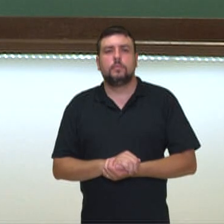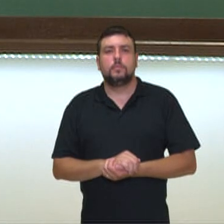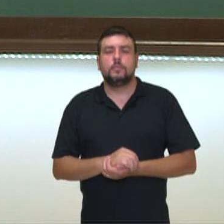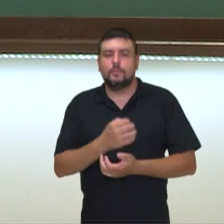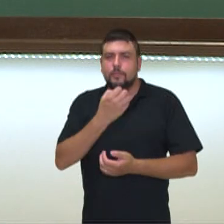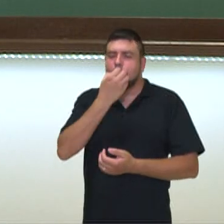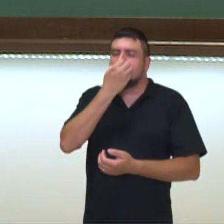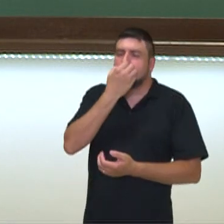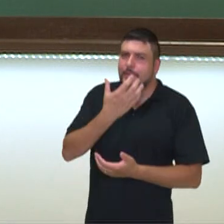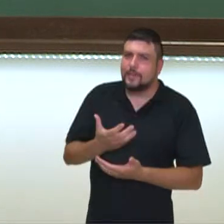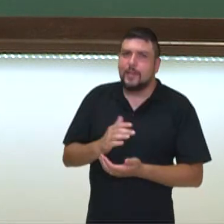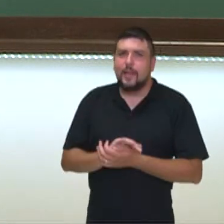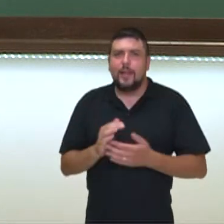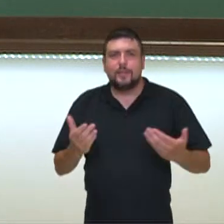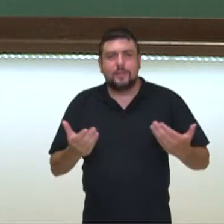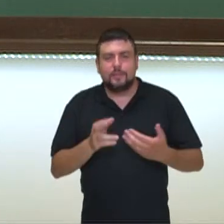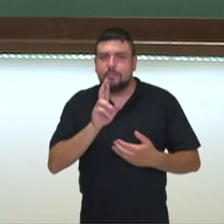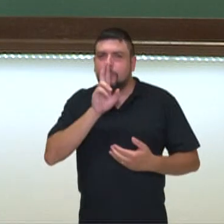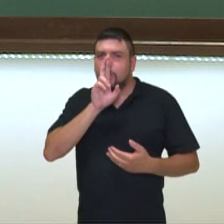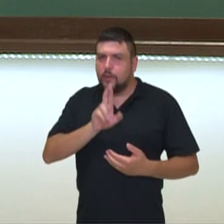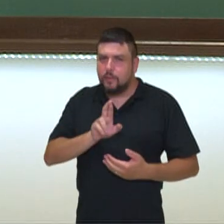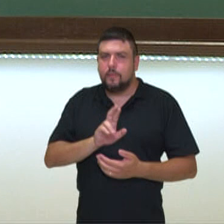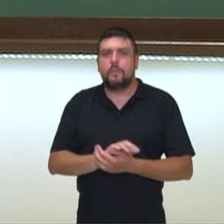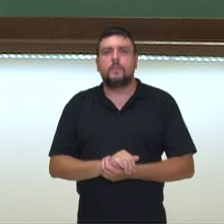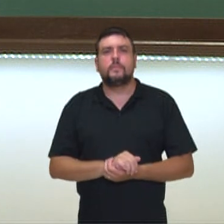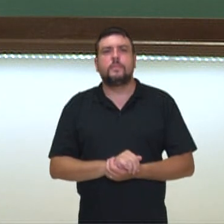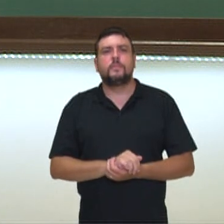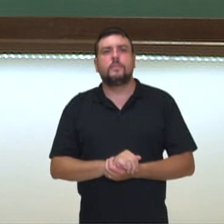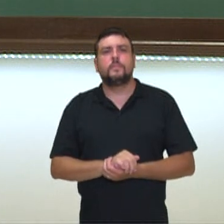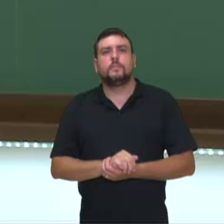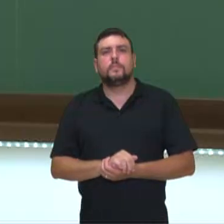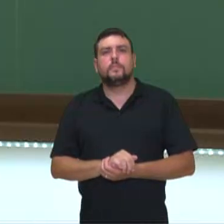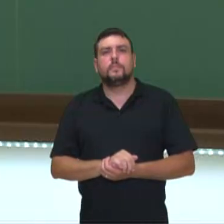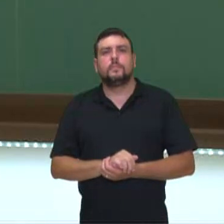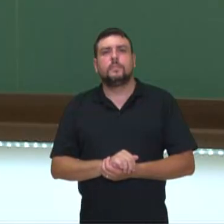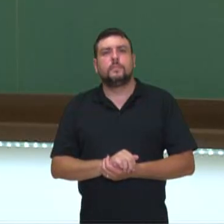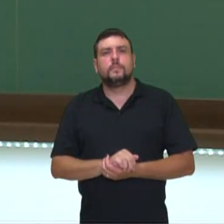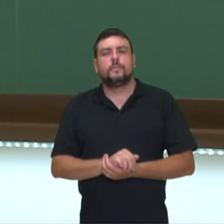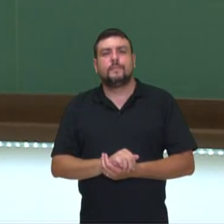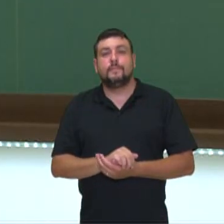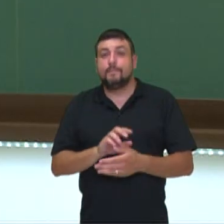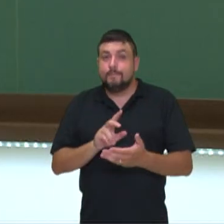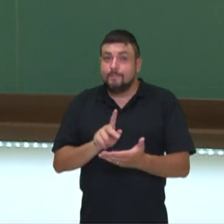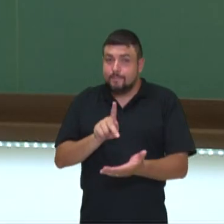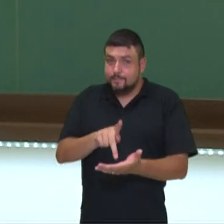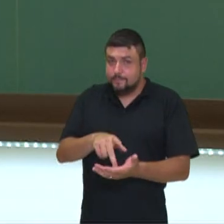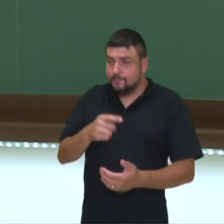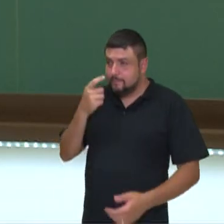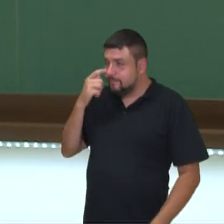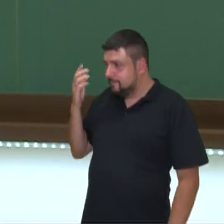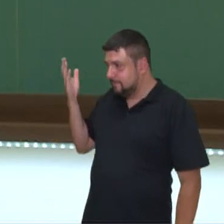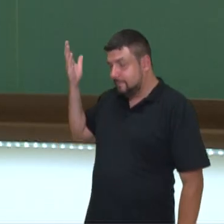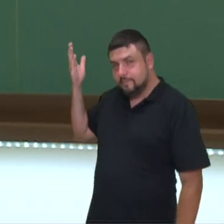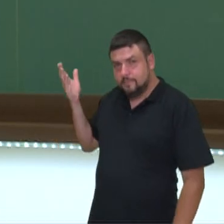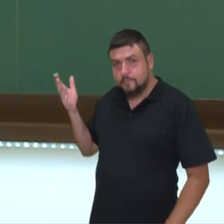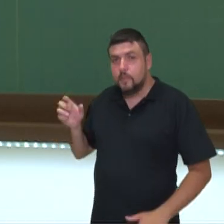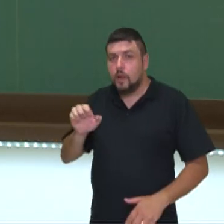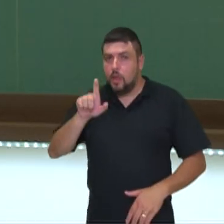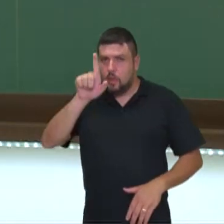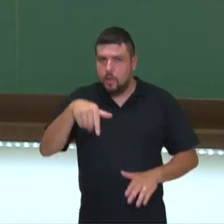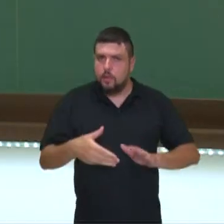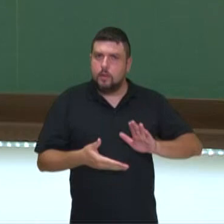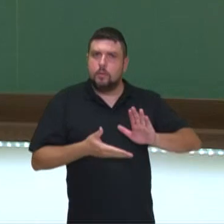Muito bem, vamos à resposta. Na verdade, a prof trouxe uma sugestão de resposta, já que